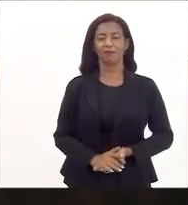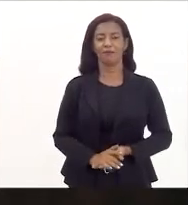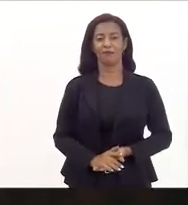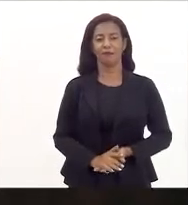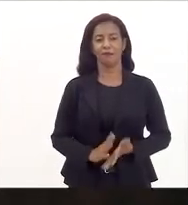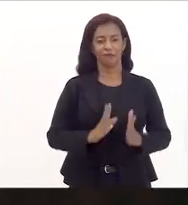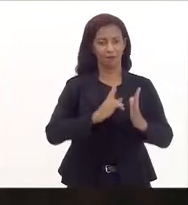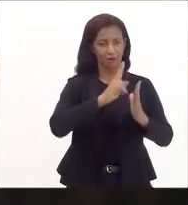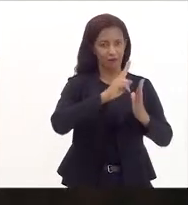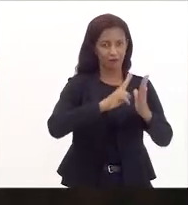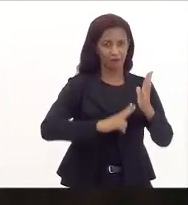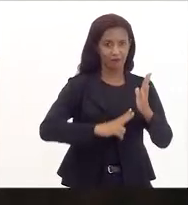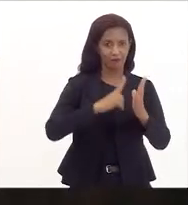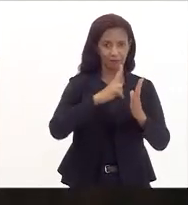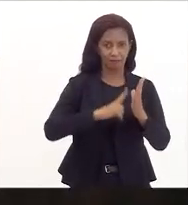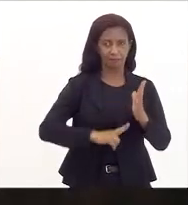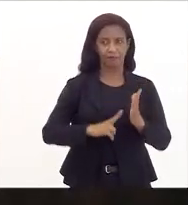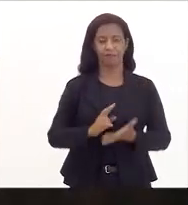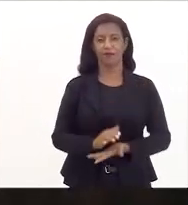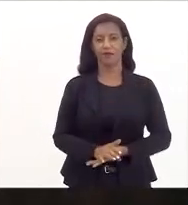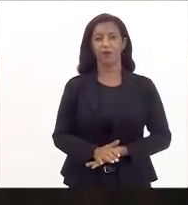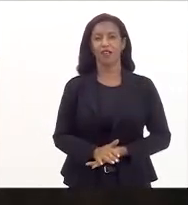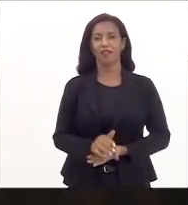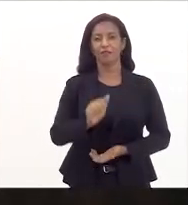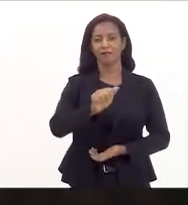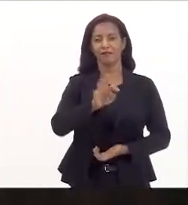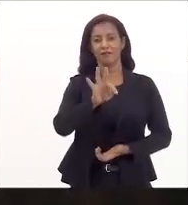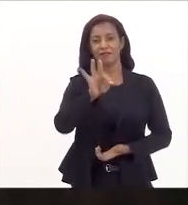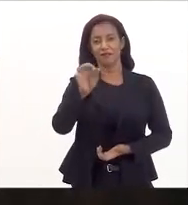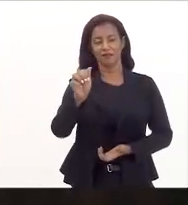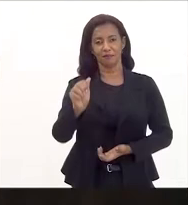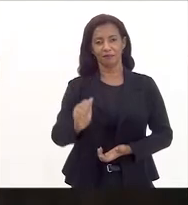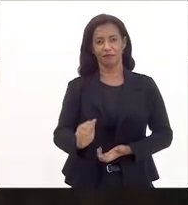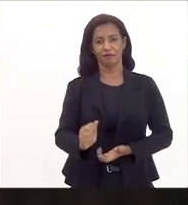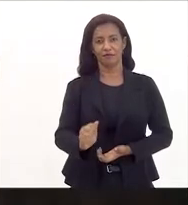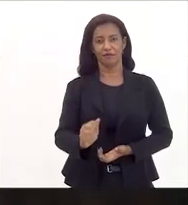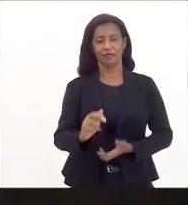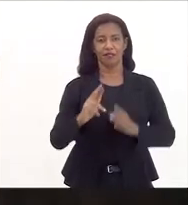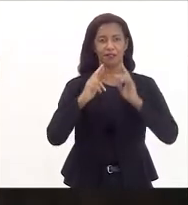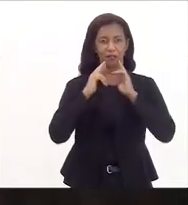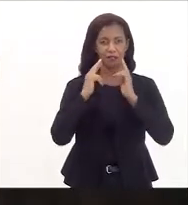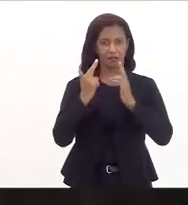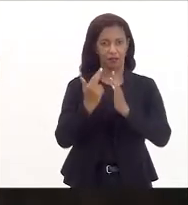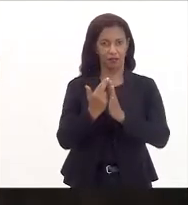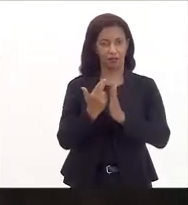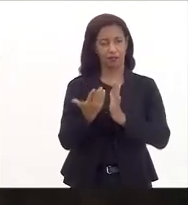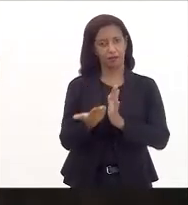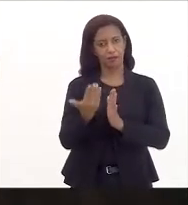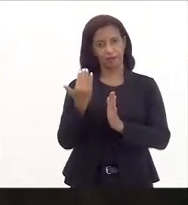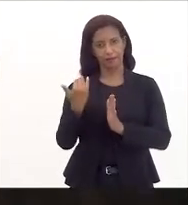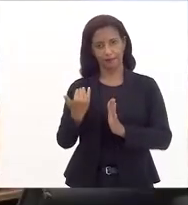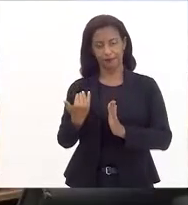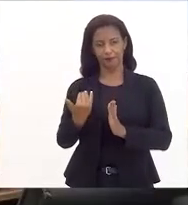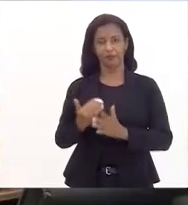fazer a leitura da ata da sessão anterior.